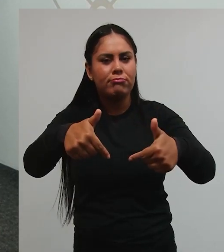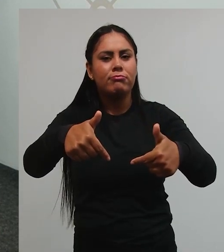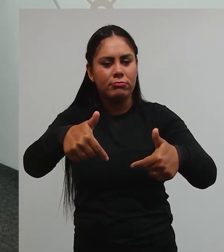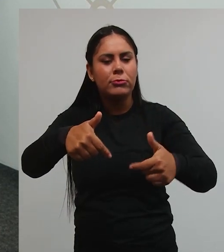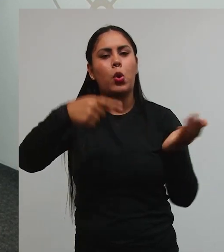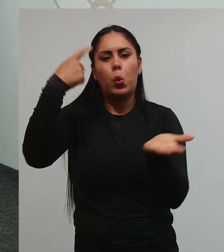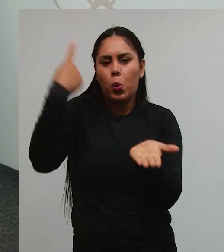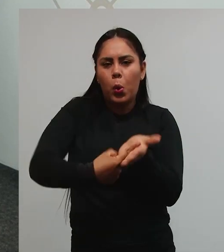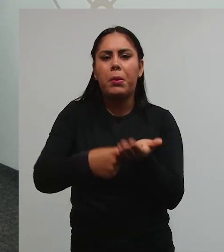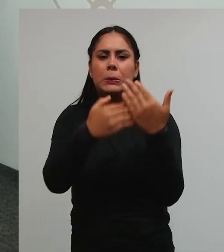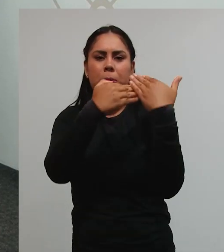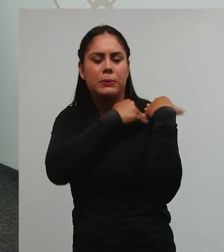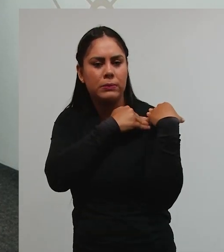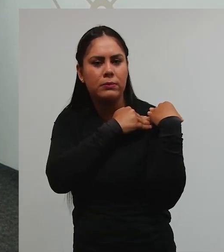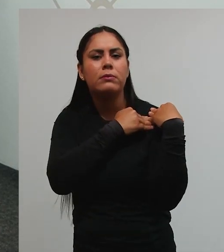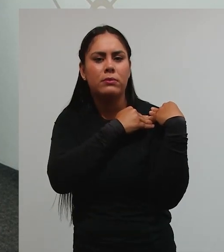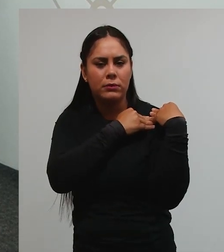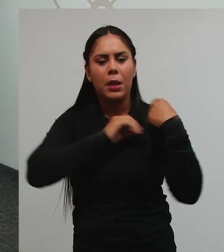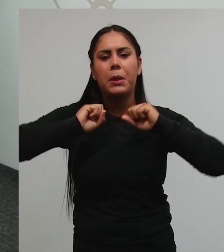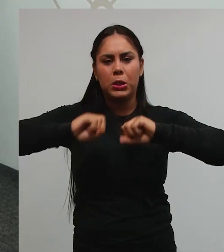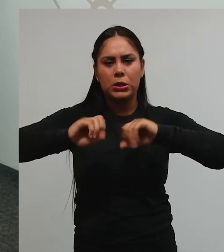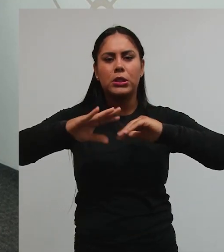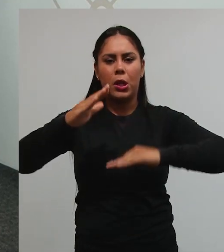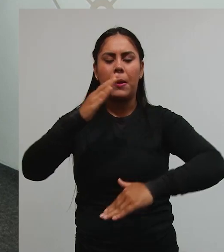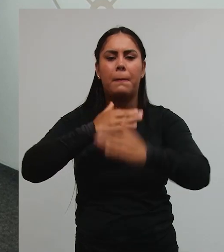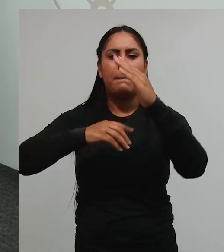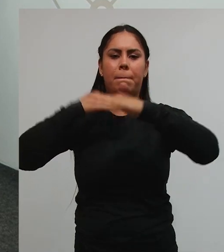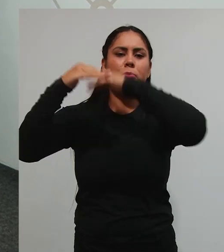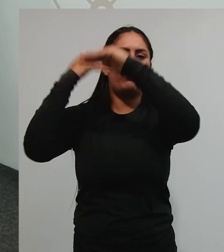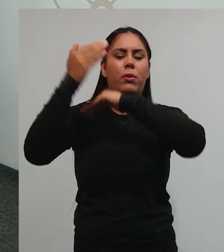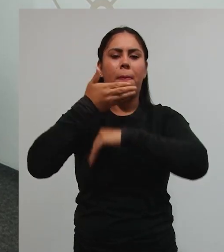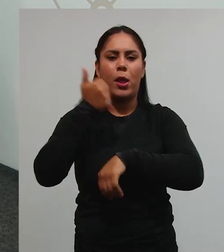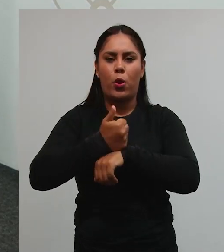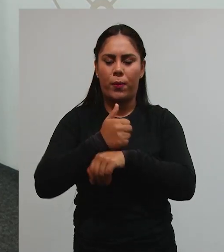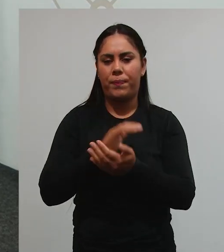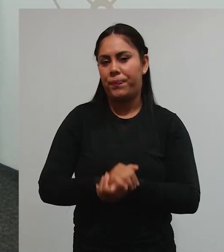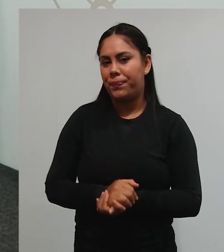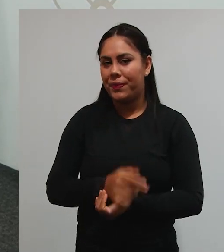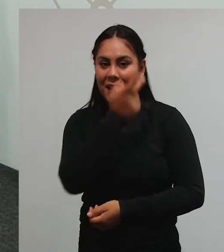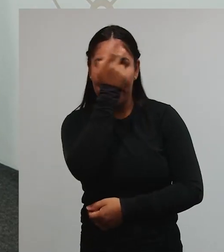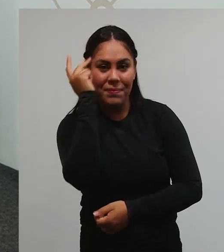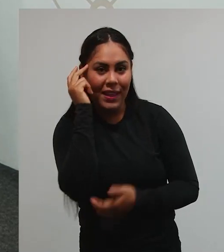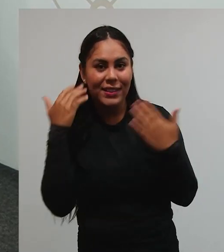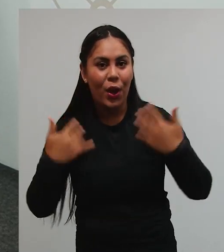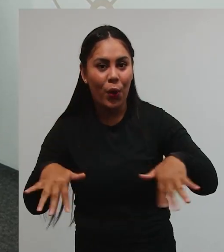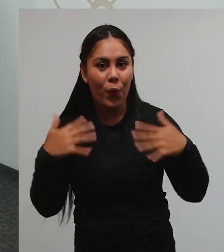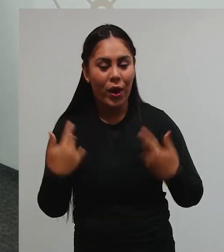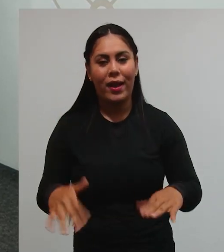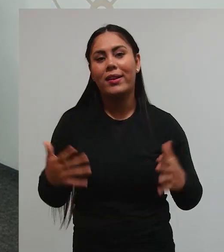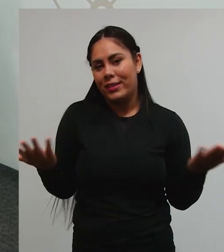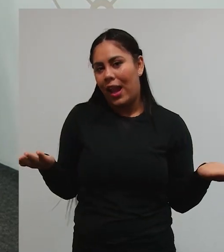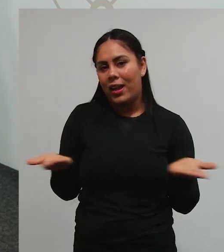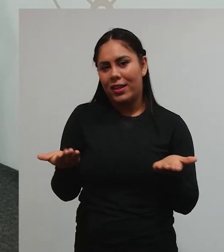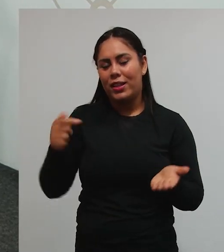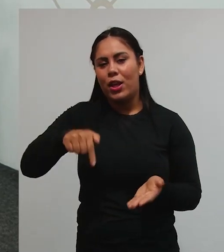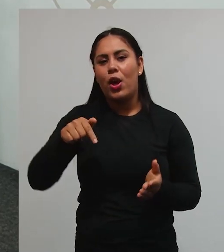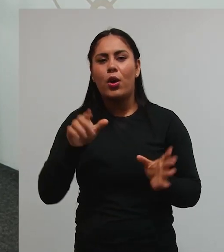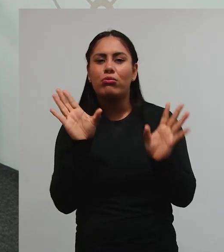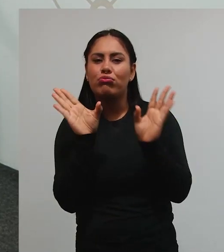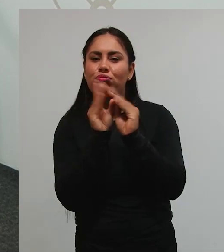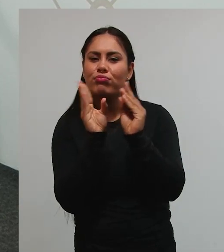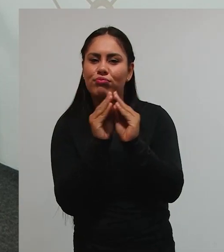e perseverar sempre, né? Buscar. Hoje em dia a gente sabe que está bem mais fácil, né?